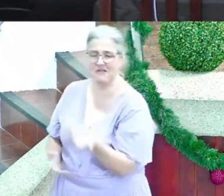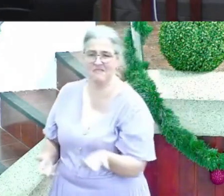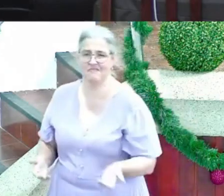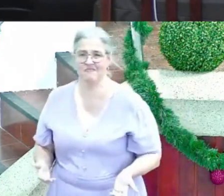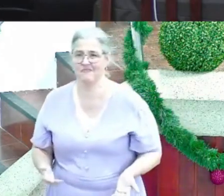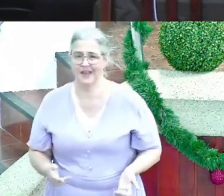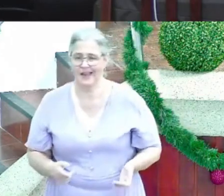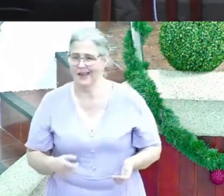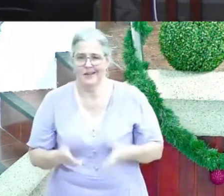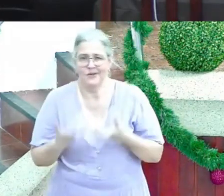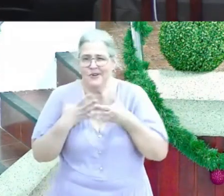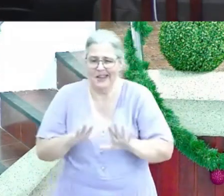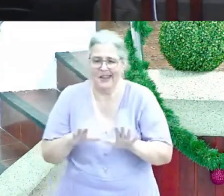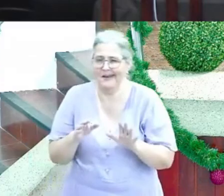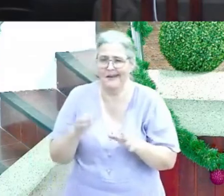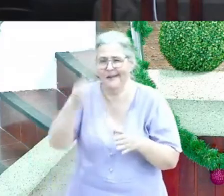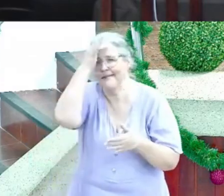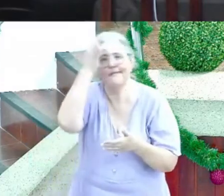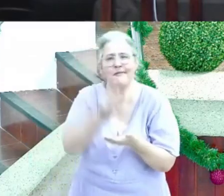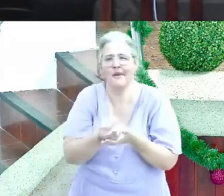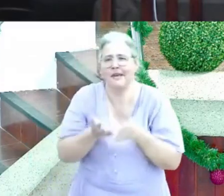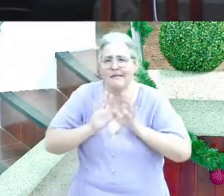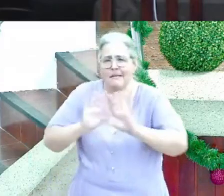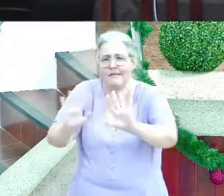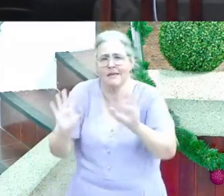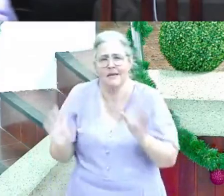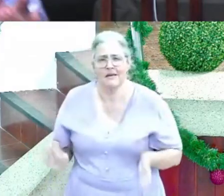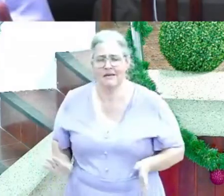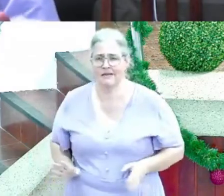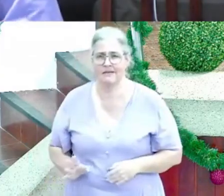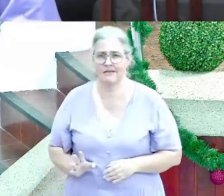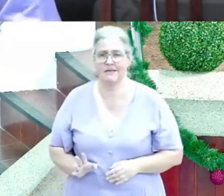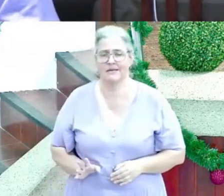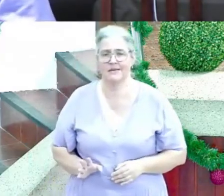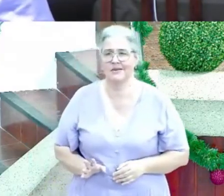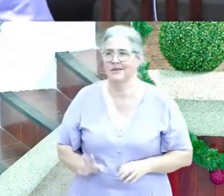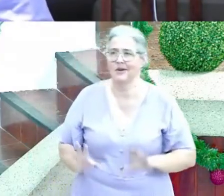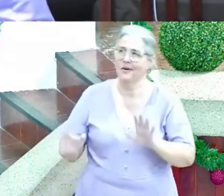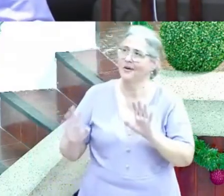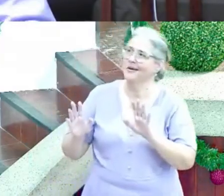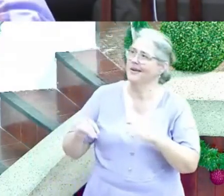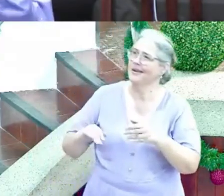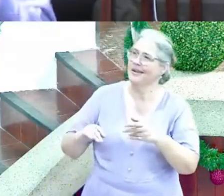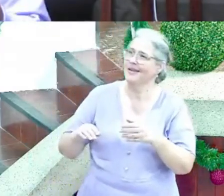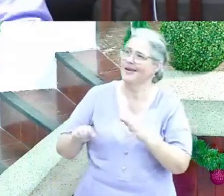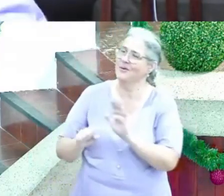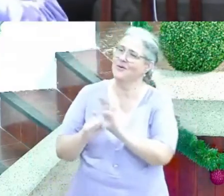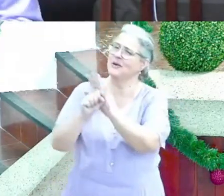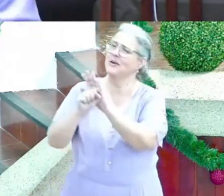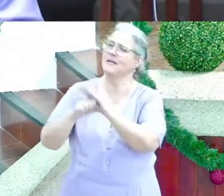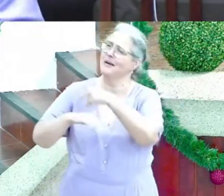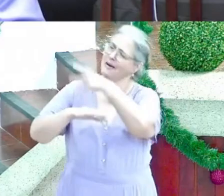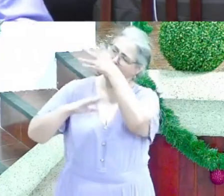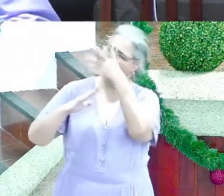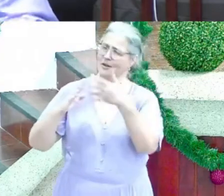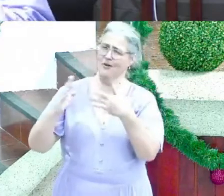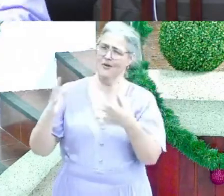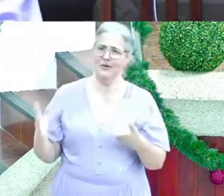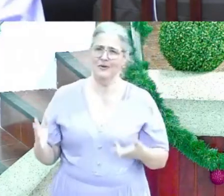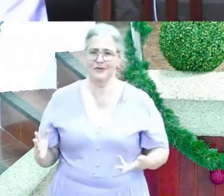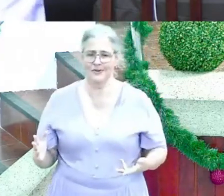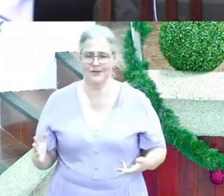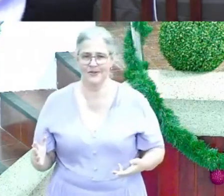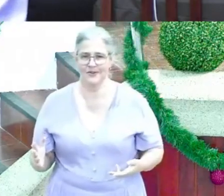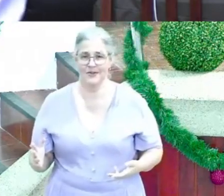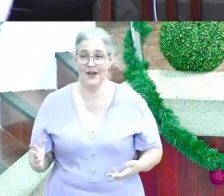fé, porque ele sabia que um sinal sobrenatural o alertaria ou o chamaria a